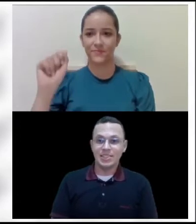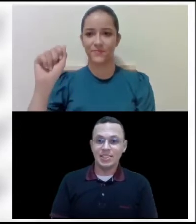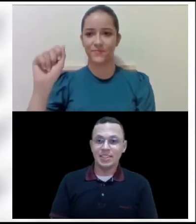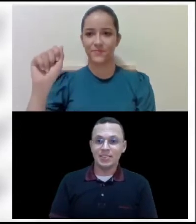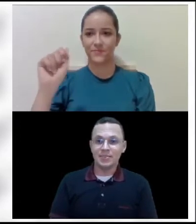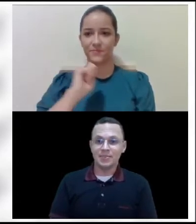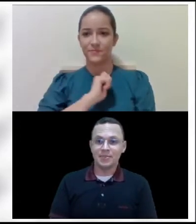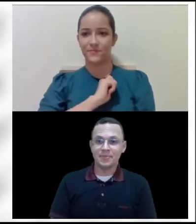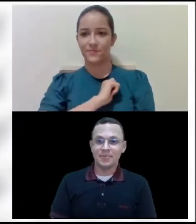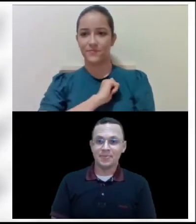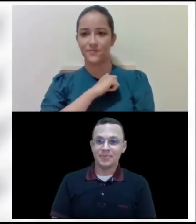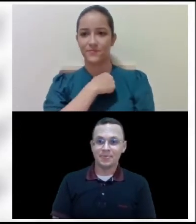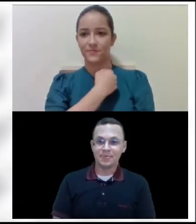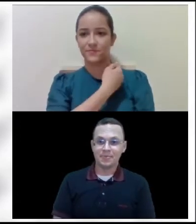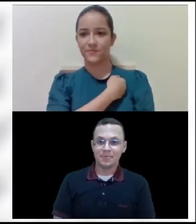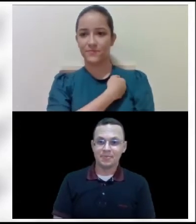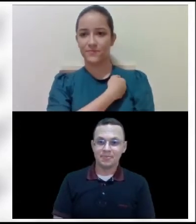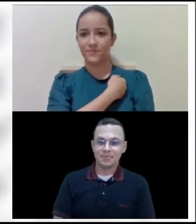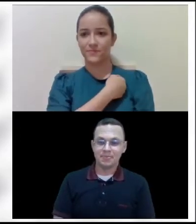Delegacia.